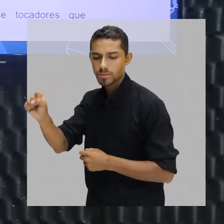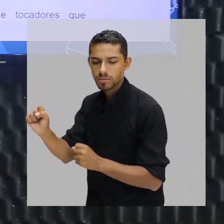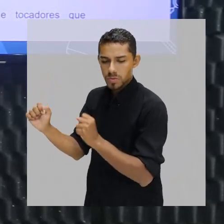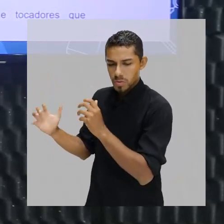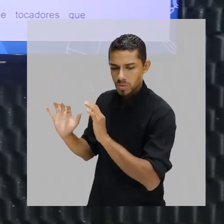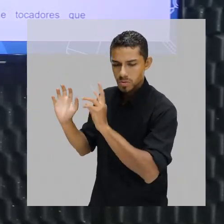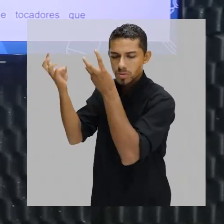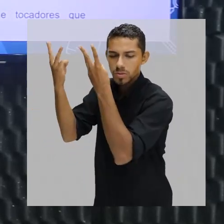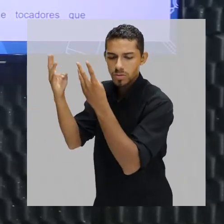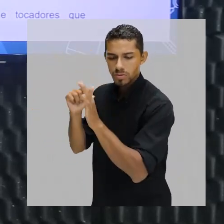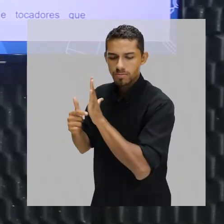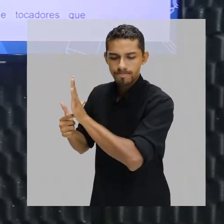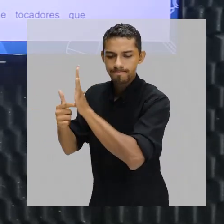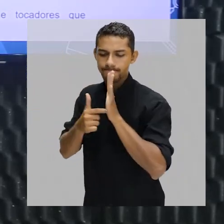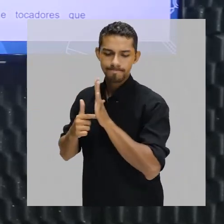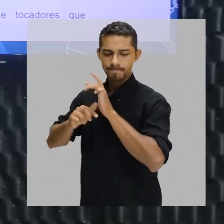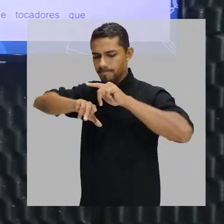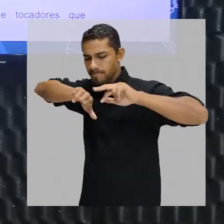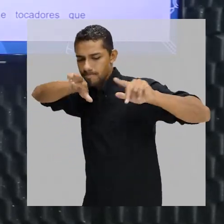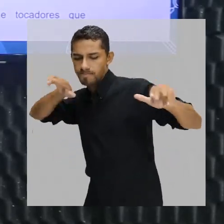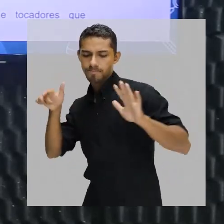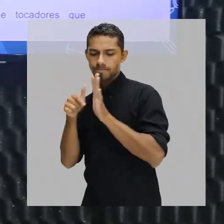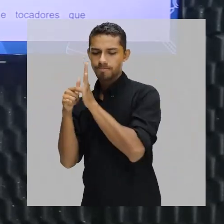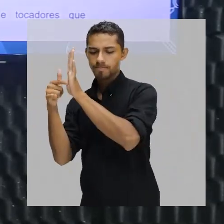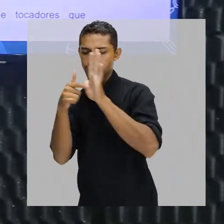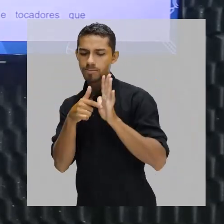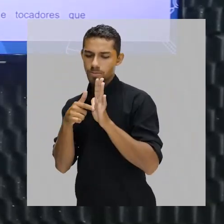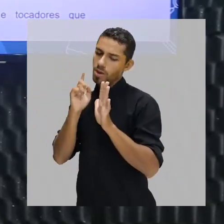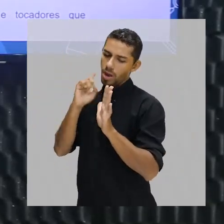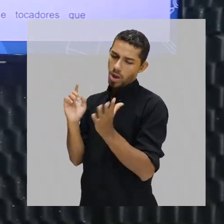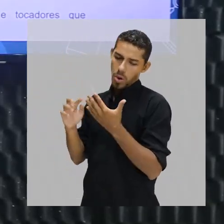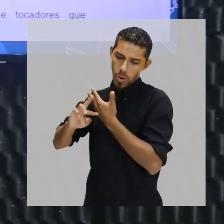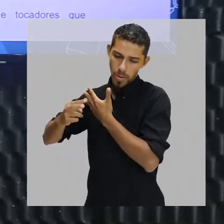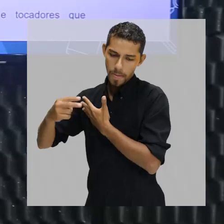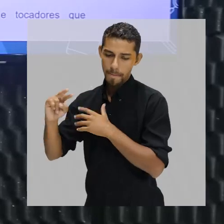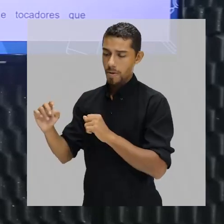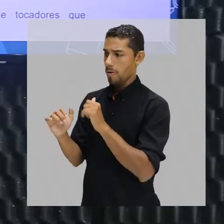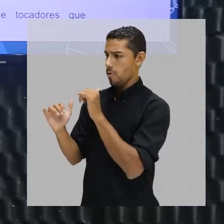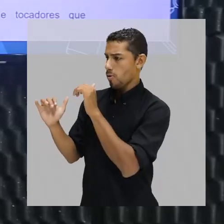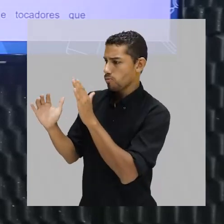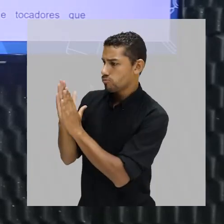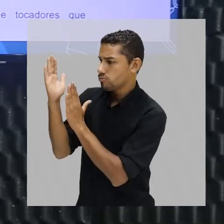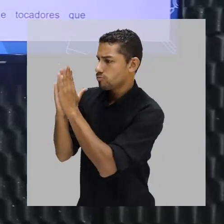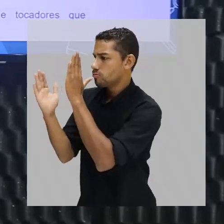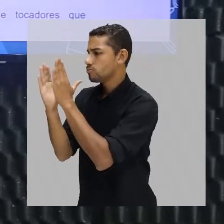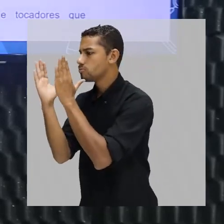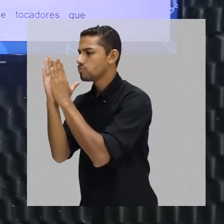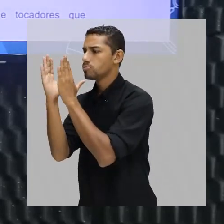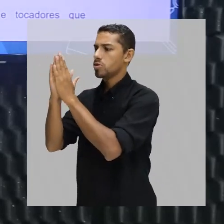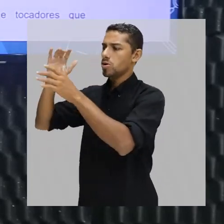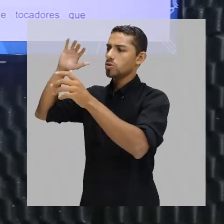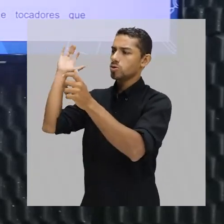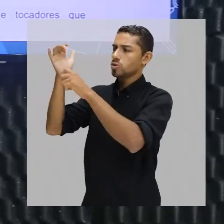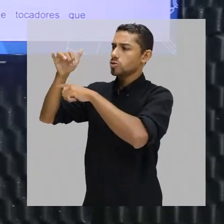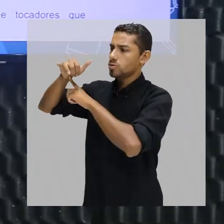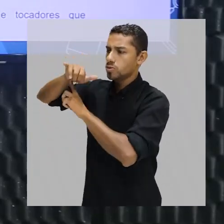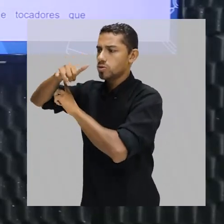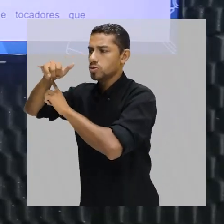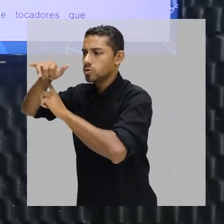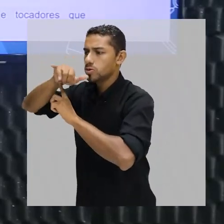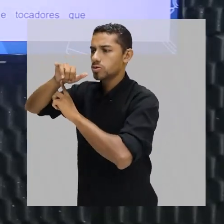uma apresentando um ato e uma sequência terminando com um Bumba Meu Boi, por exemplo. O Bumba Meu Boi maranhense é um tipo de reisado, mas também é um